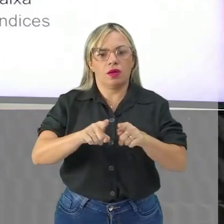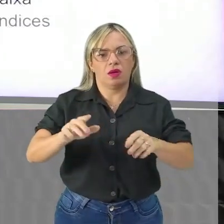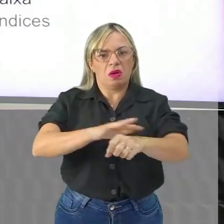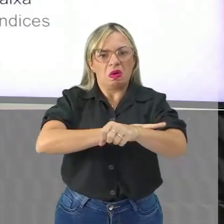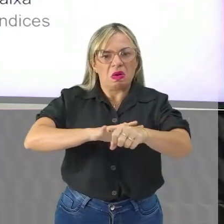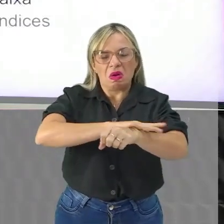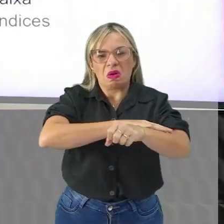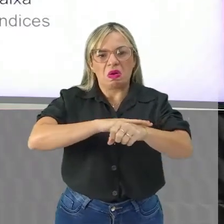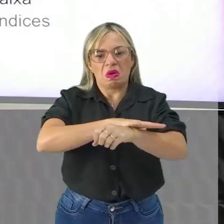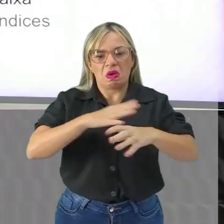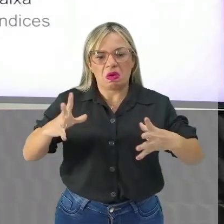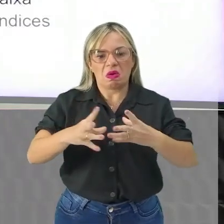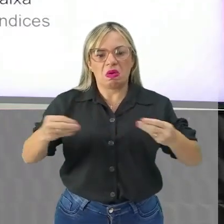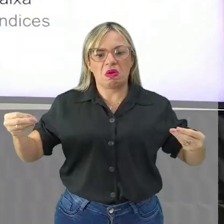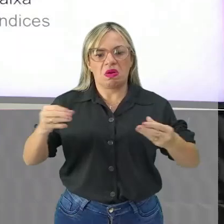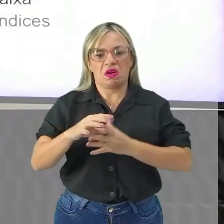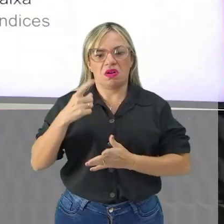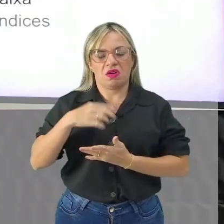Entende-se por